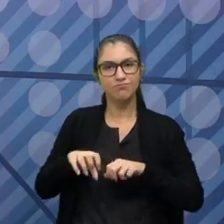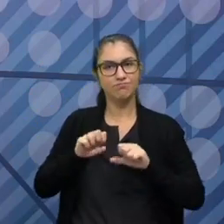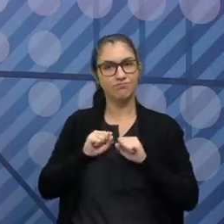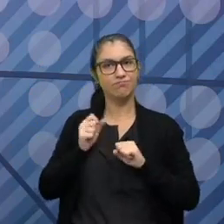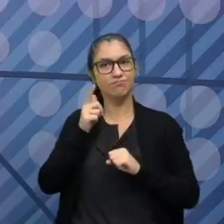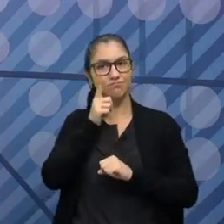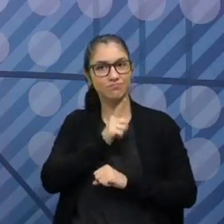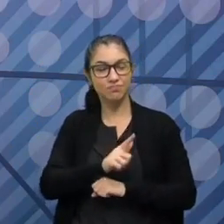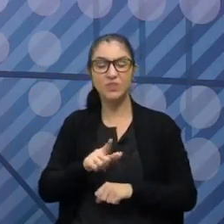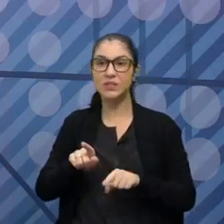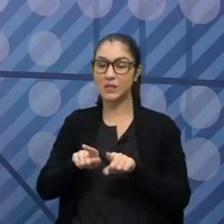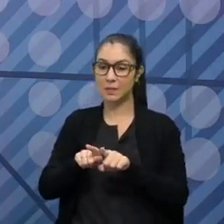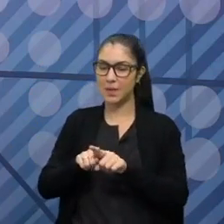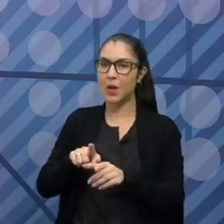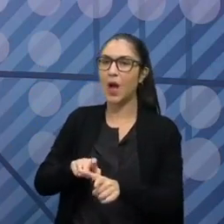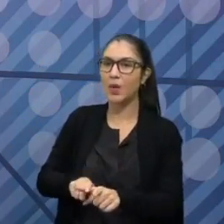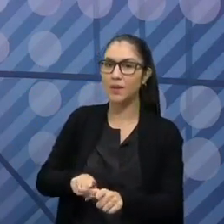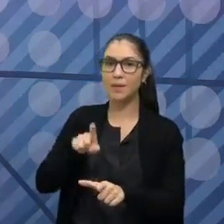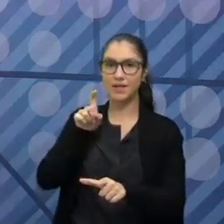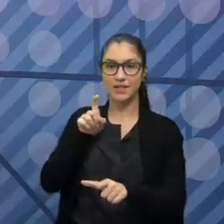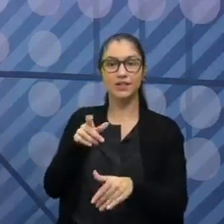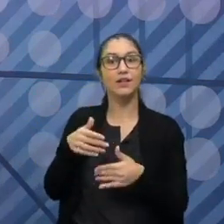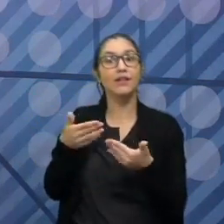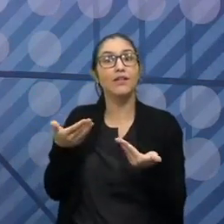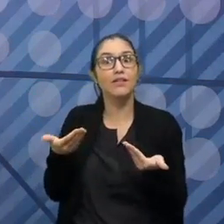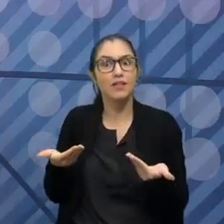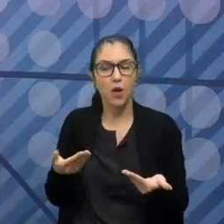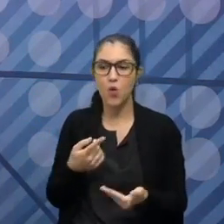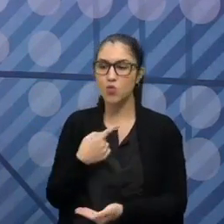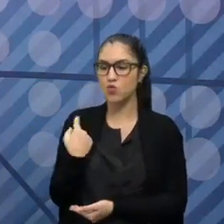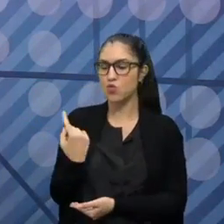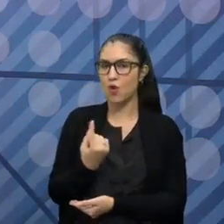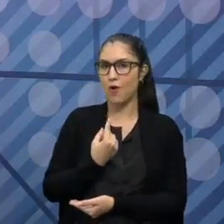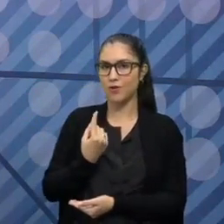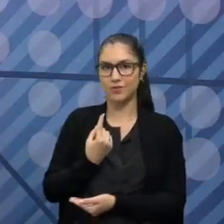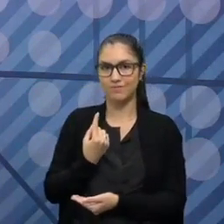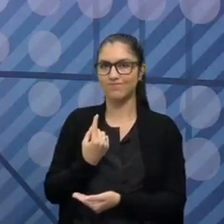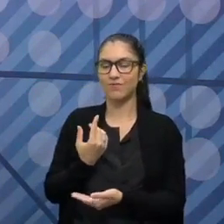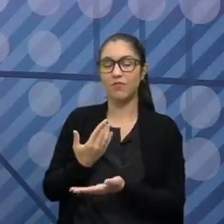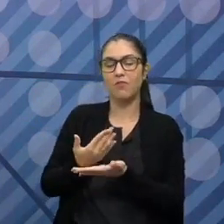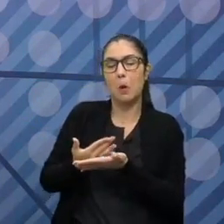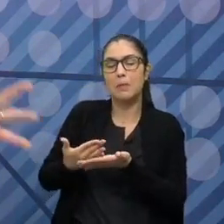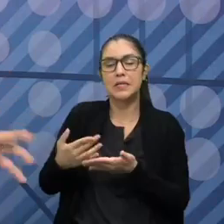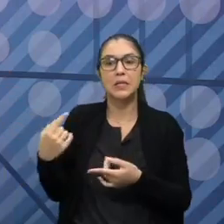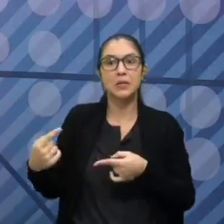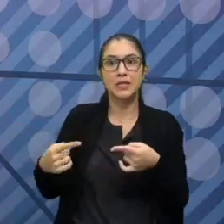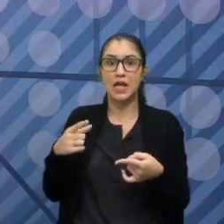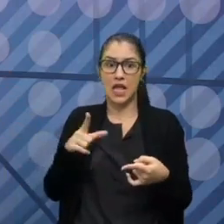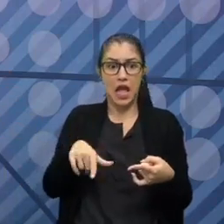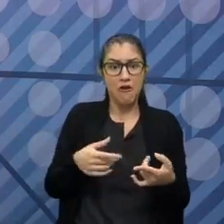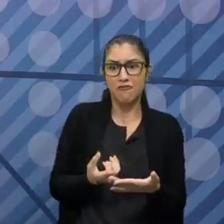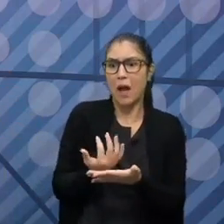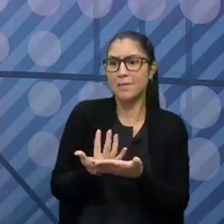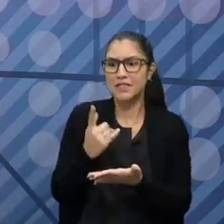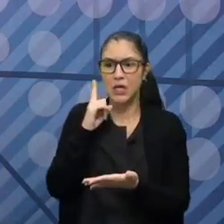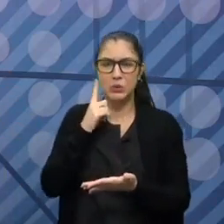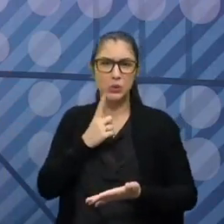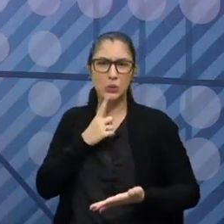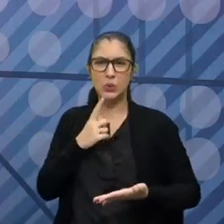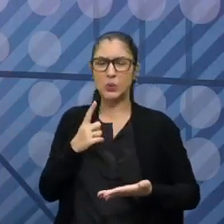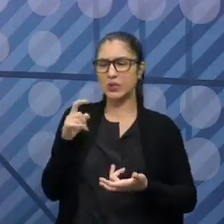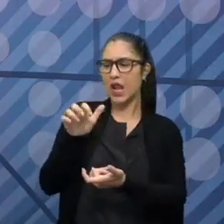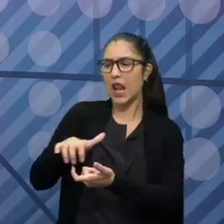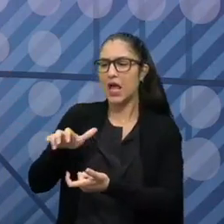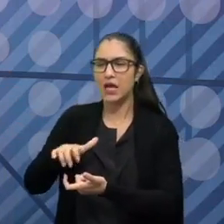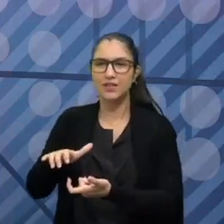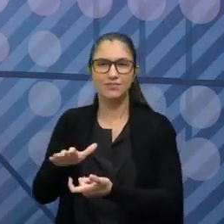também autonomia e independência. Então, nós não vamos entrar nessa discussão. Vai alfabetizar surdo? Vai letrar